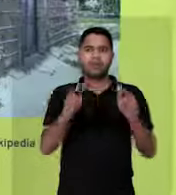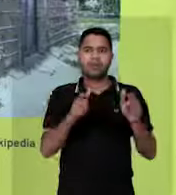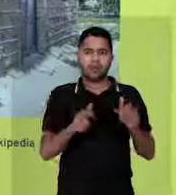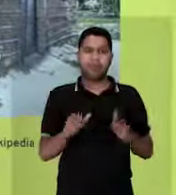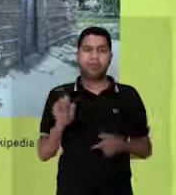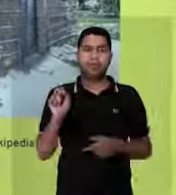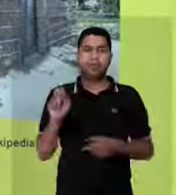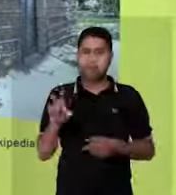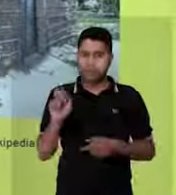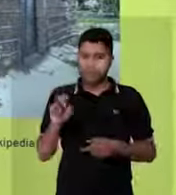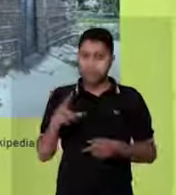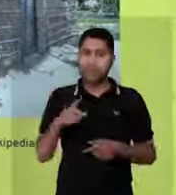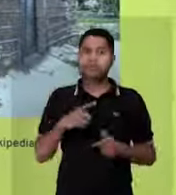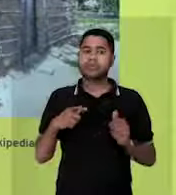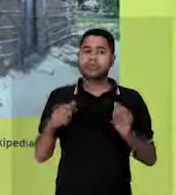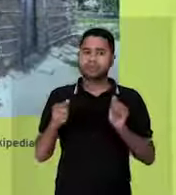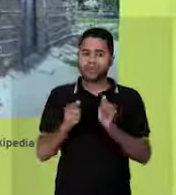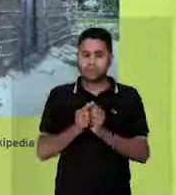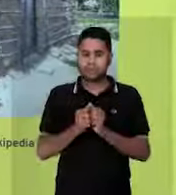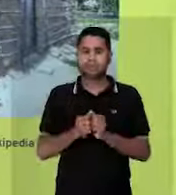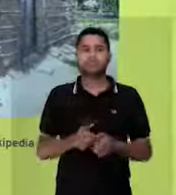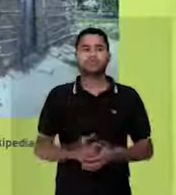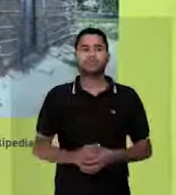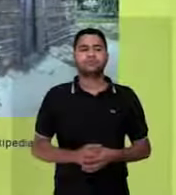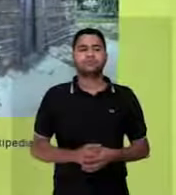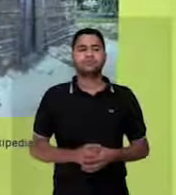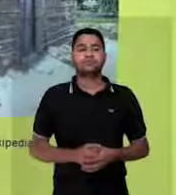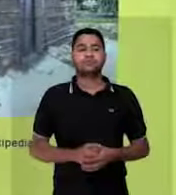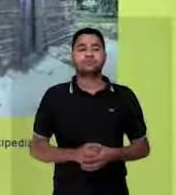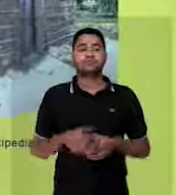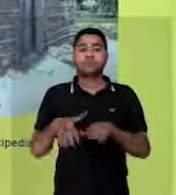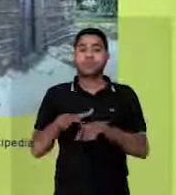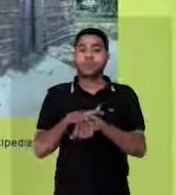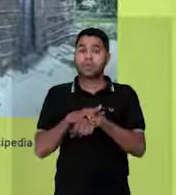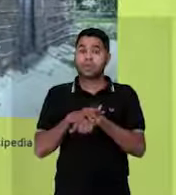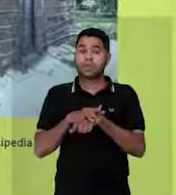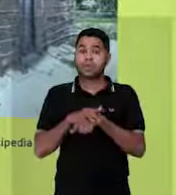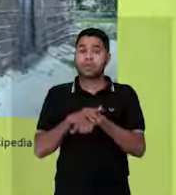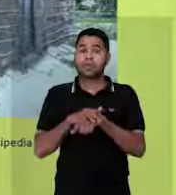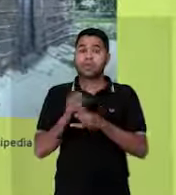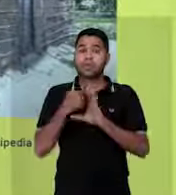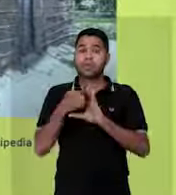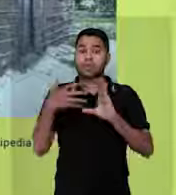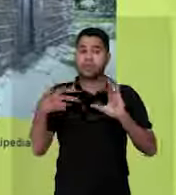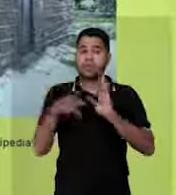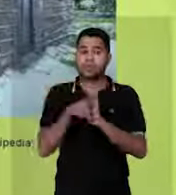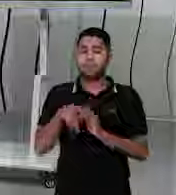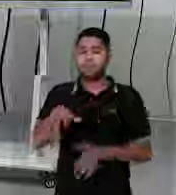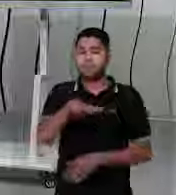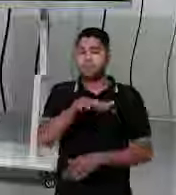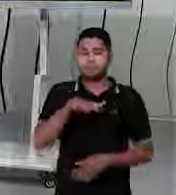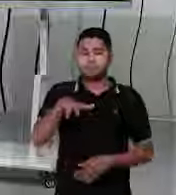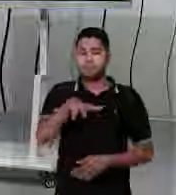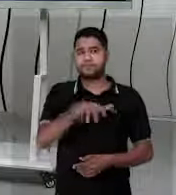infectados naturalmente no ambiente. É uma doença característica da região.